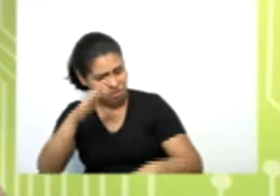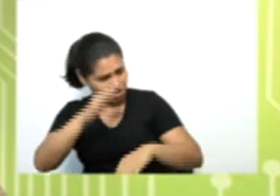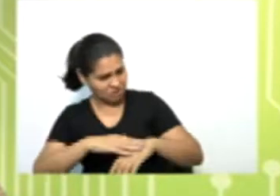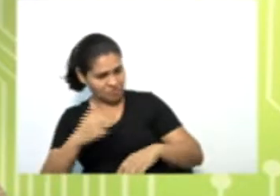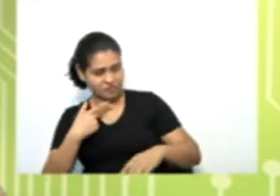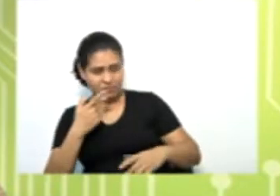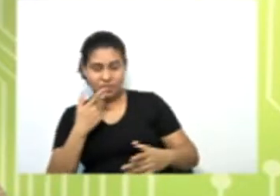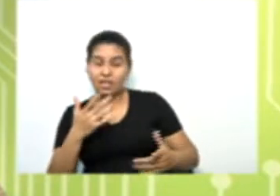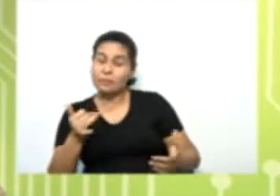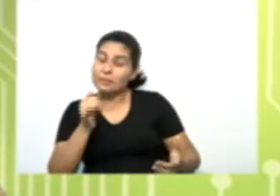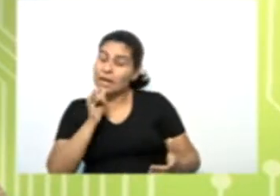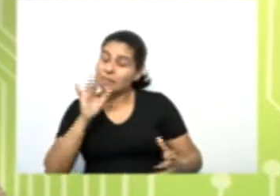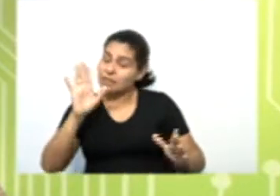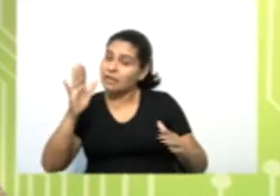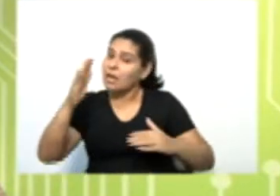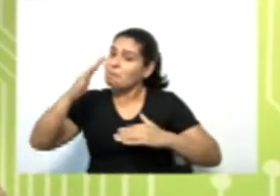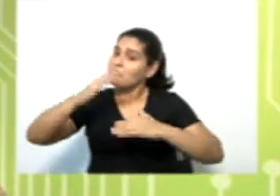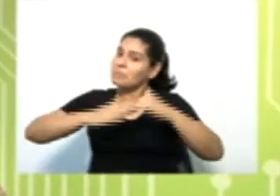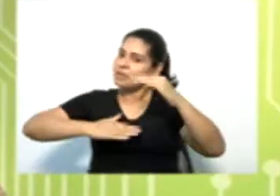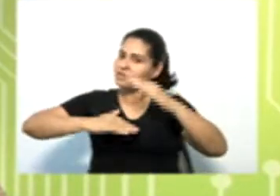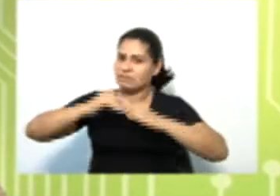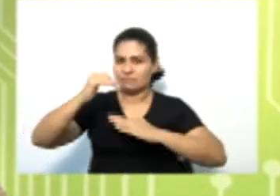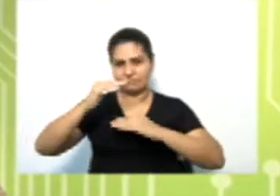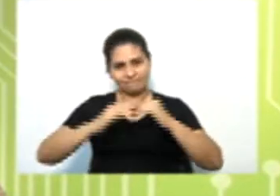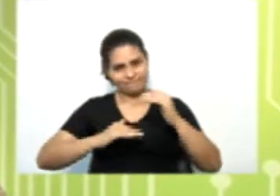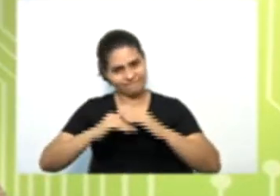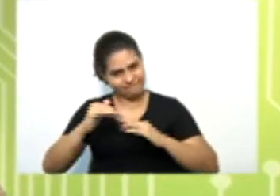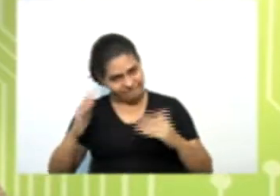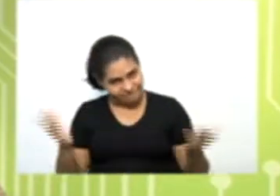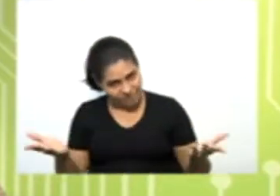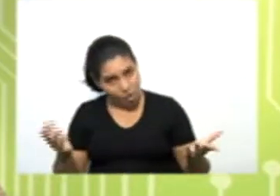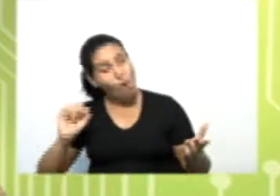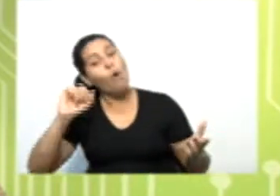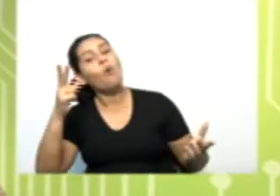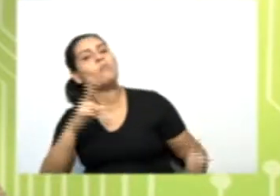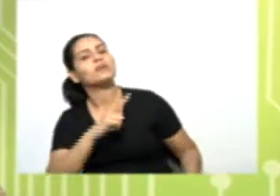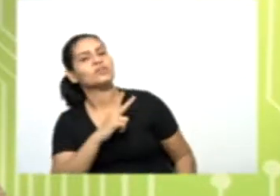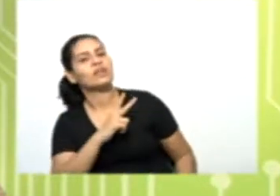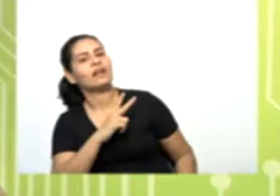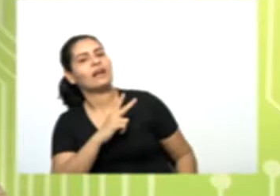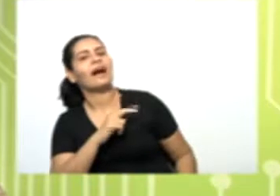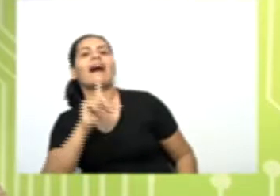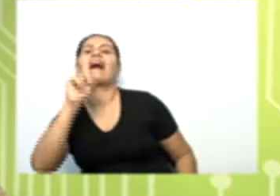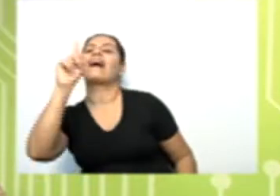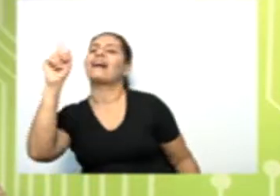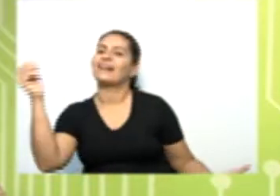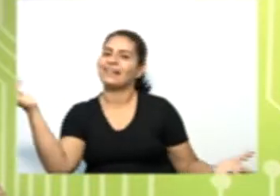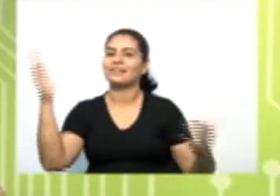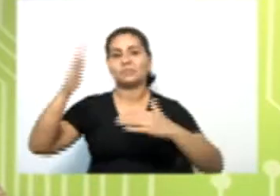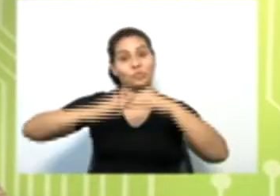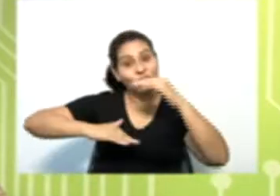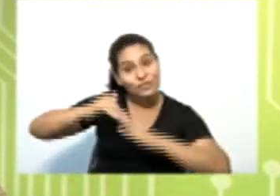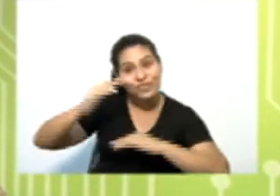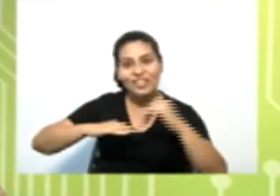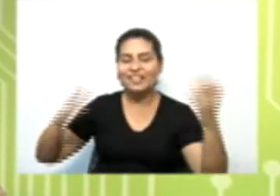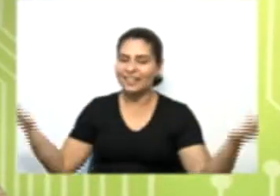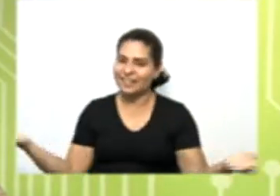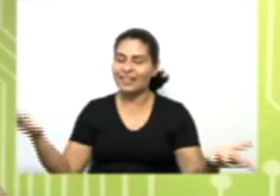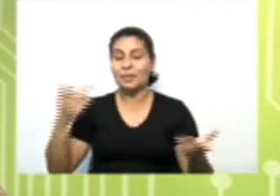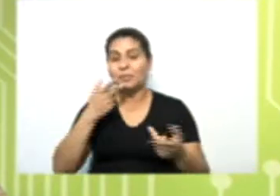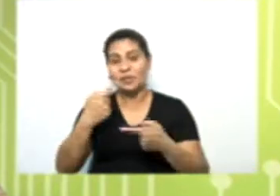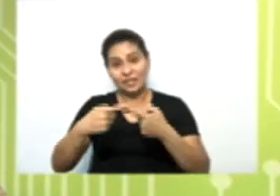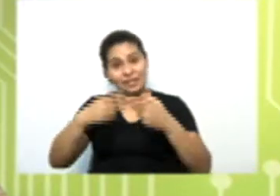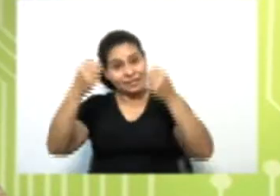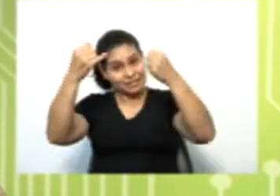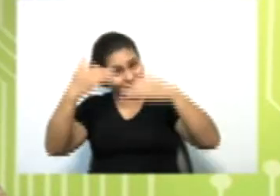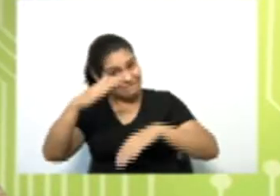chamou. Mas levou para o lado pessoal? Não, levou para o lado profissional. O contrário disso, melhor